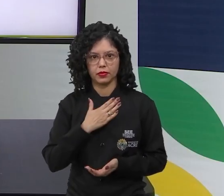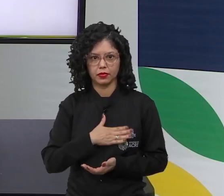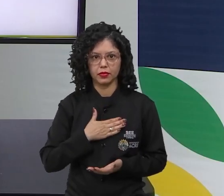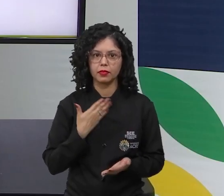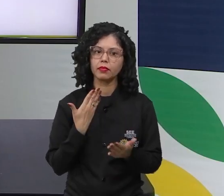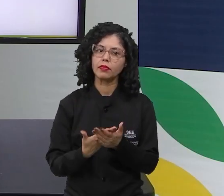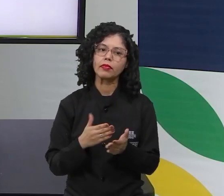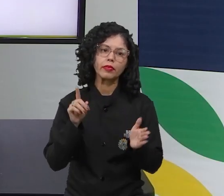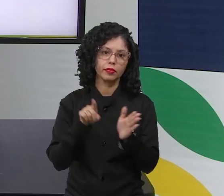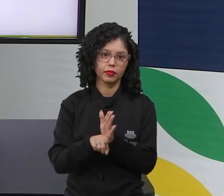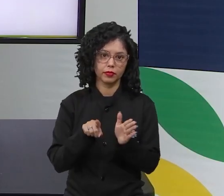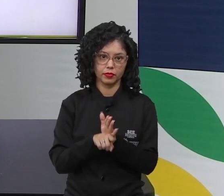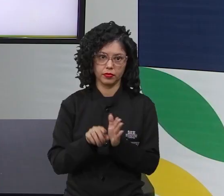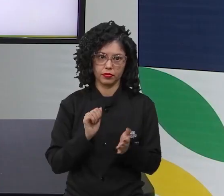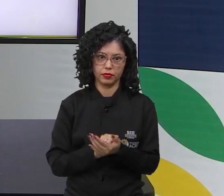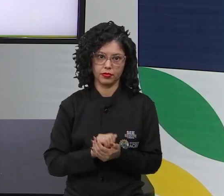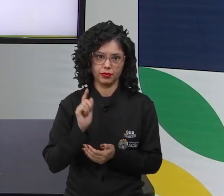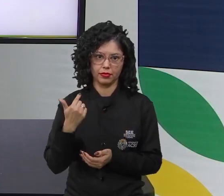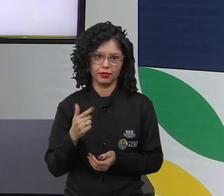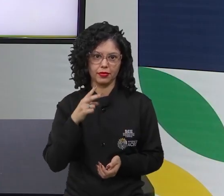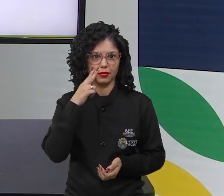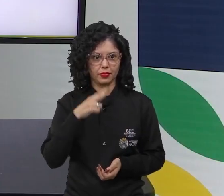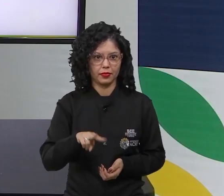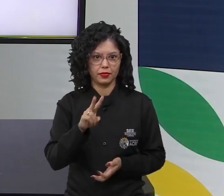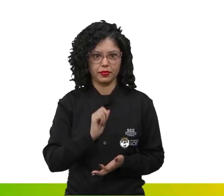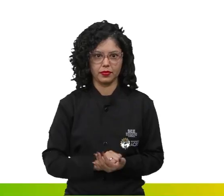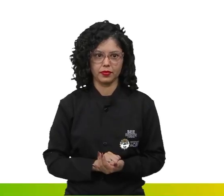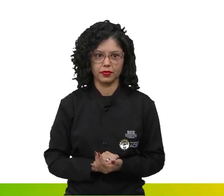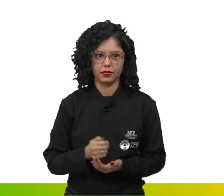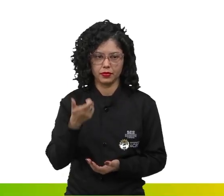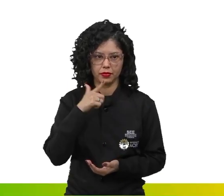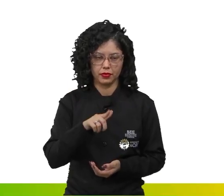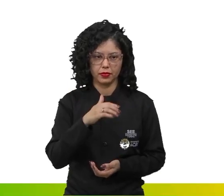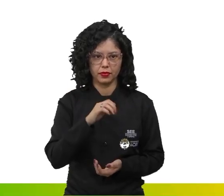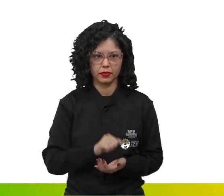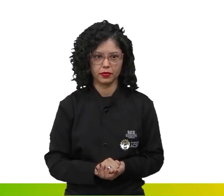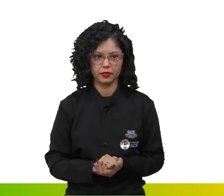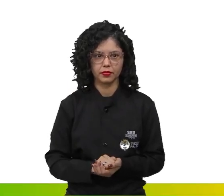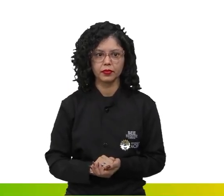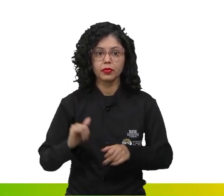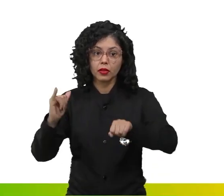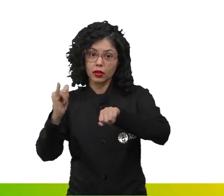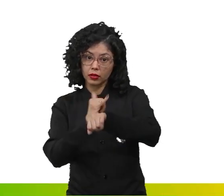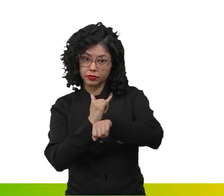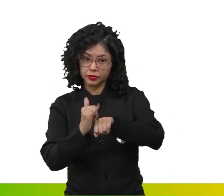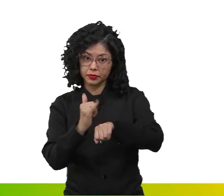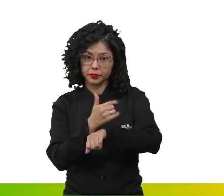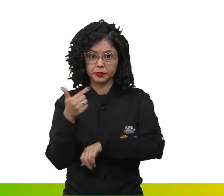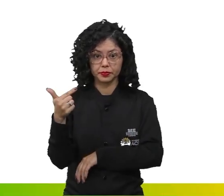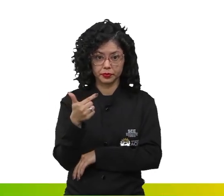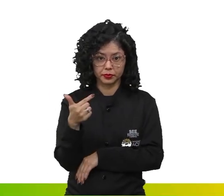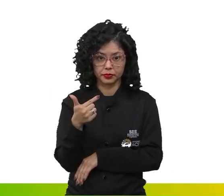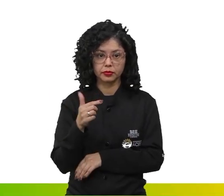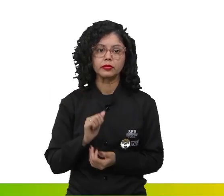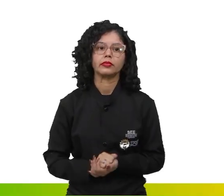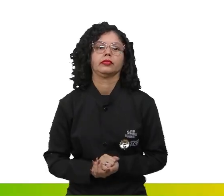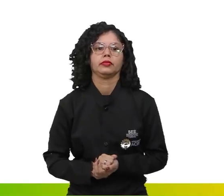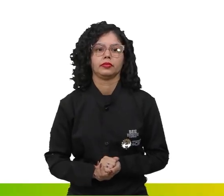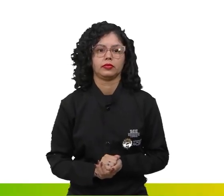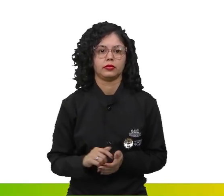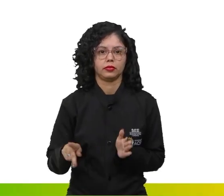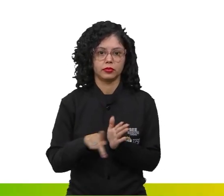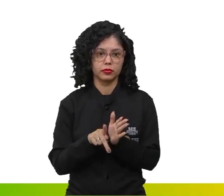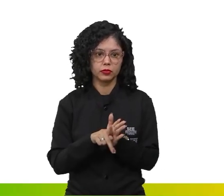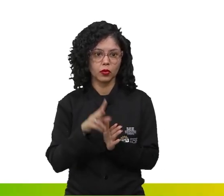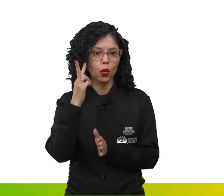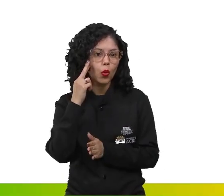gostou dessa questão? Eu tenho uma outra. Olha só, vê se você vai conseguir resolver. Diz assim, questão 2. Entre as